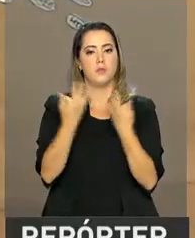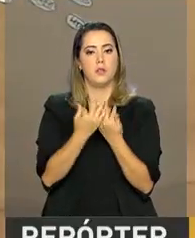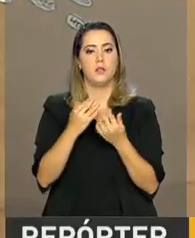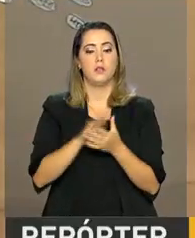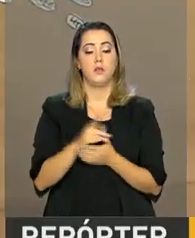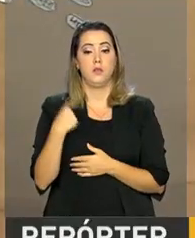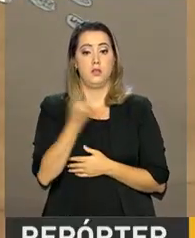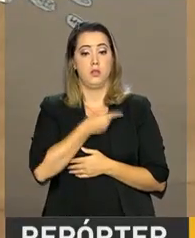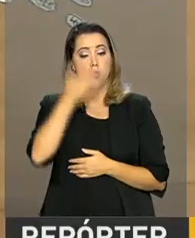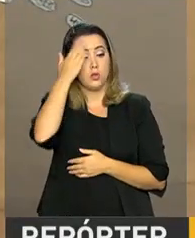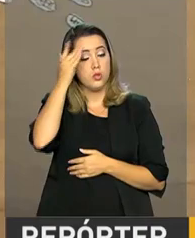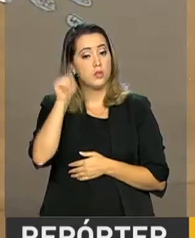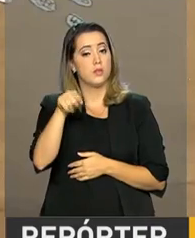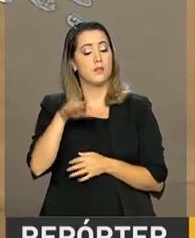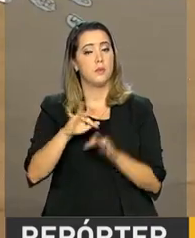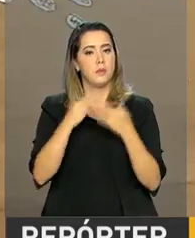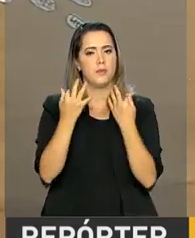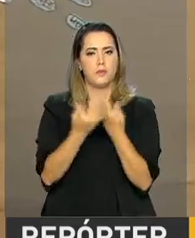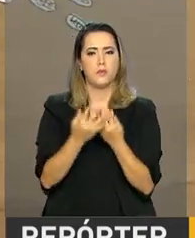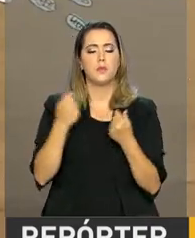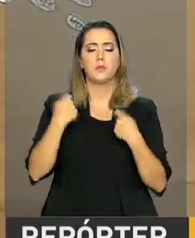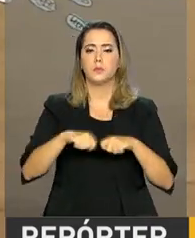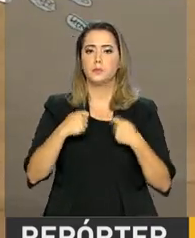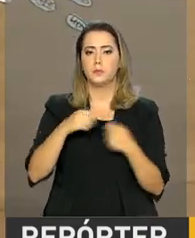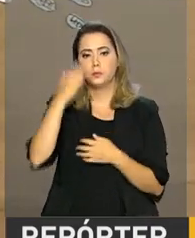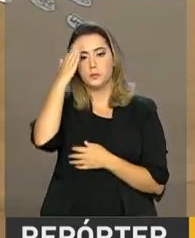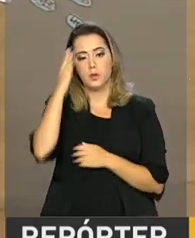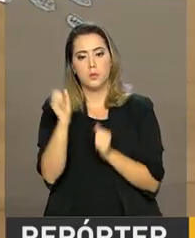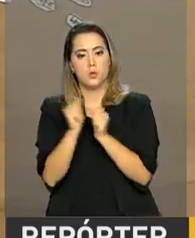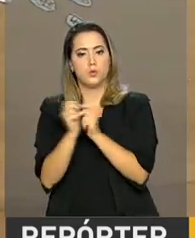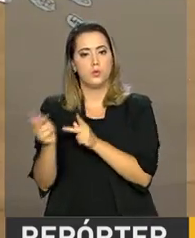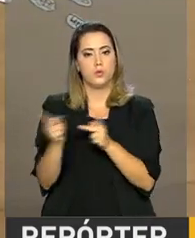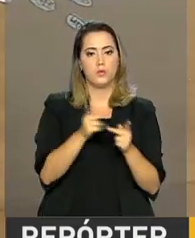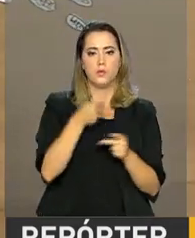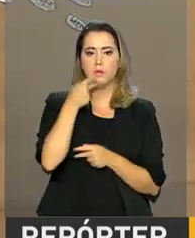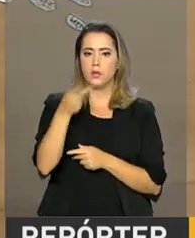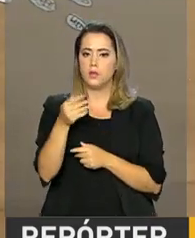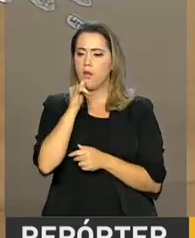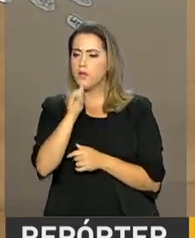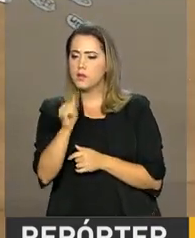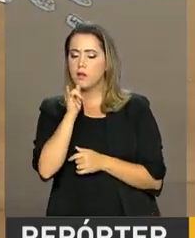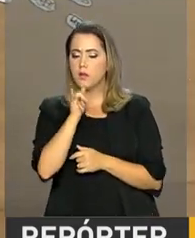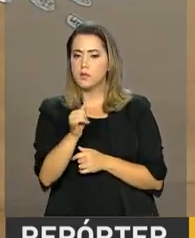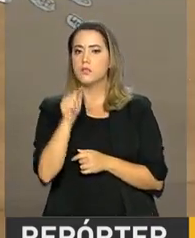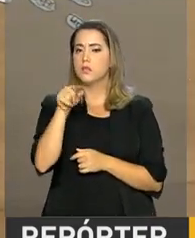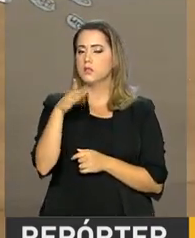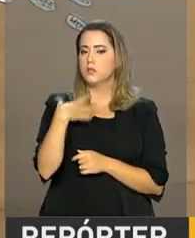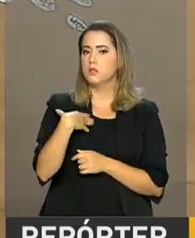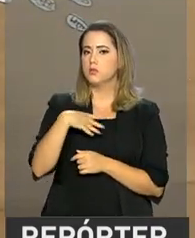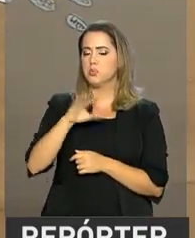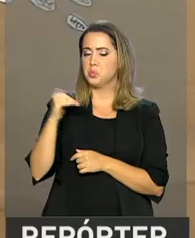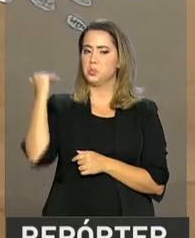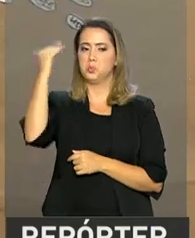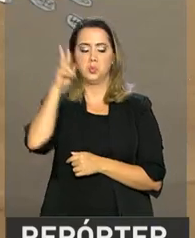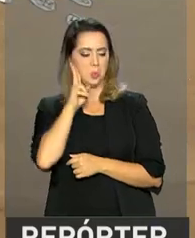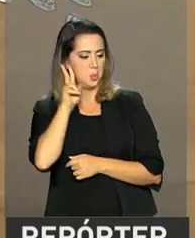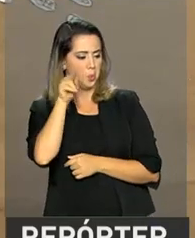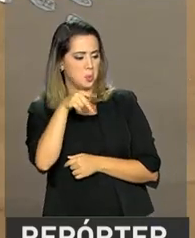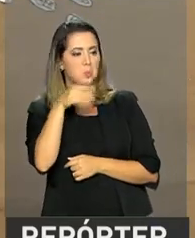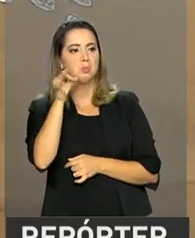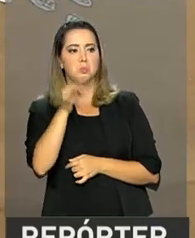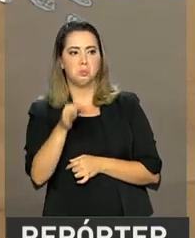criança levando para a família, para a vizinhança, ele vai falando, vai falando, vai falando, e os adultos vão se